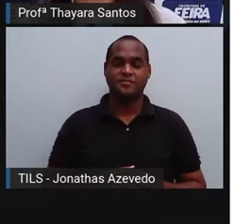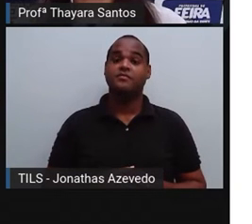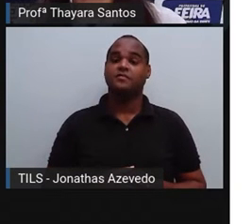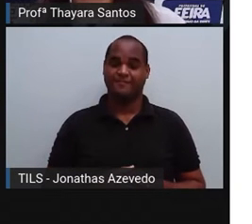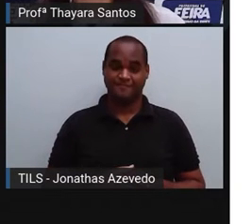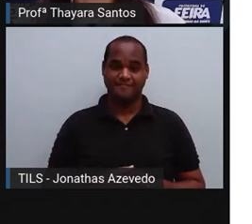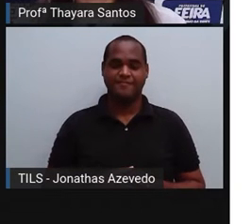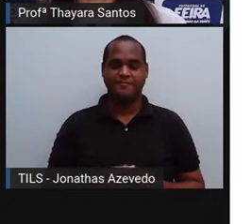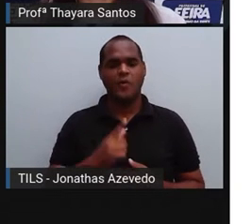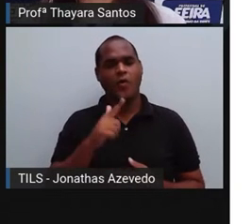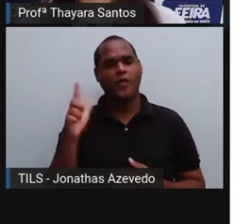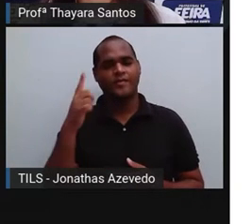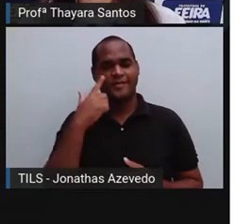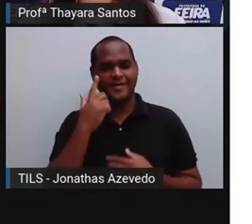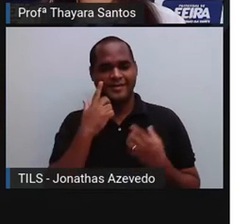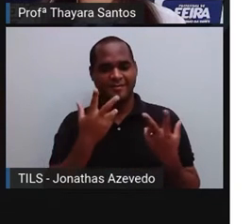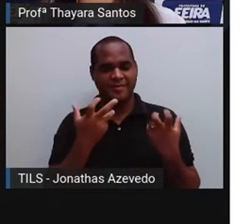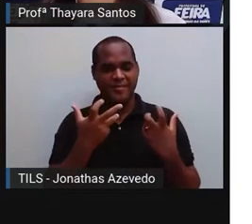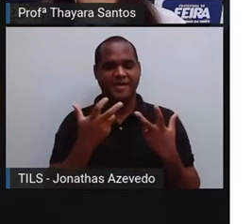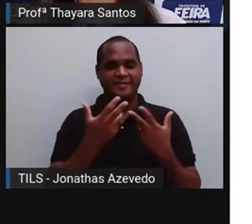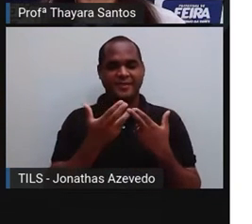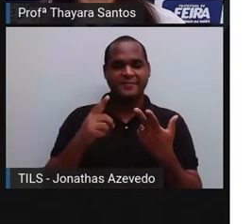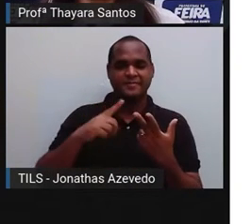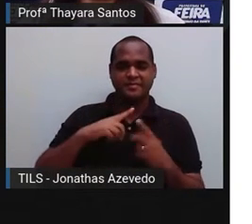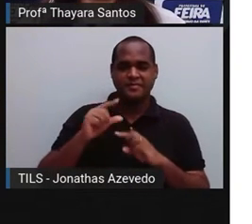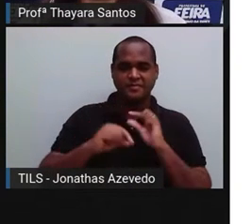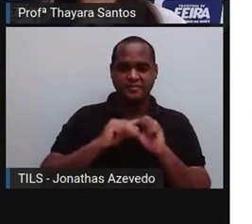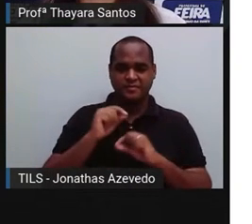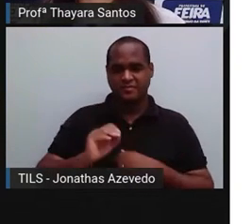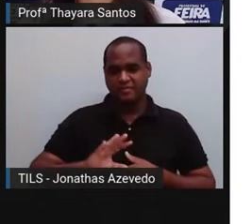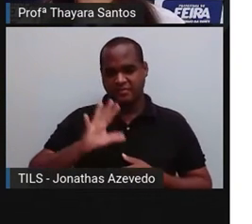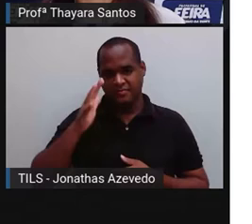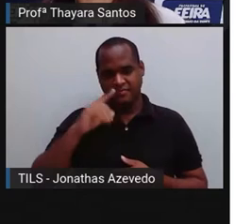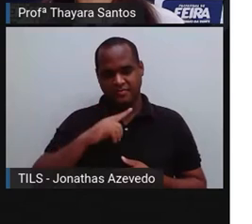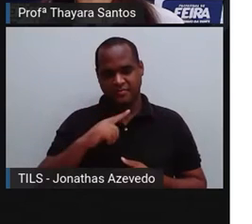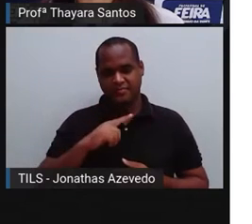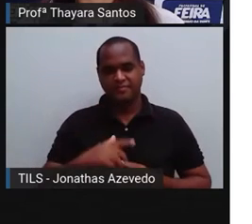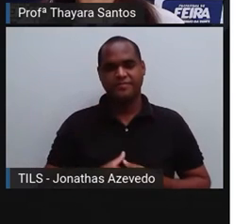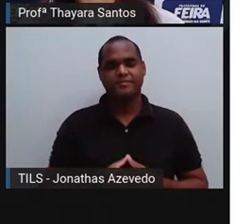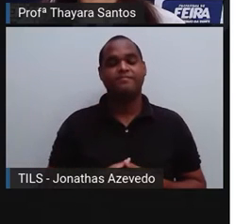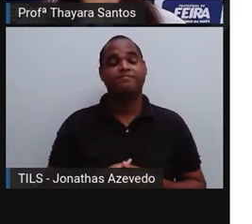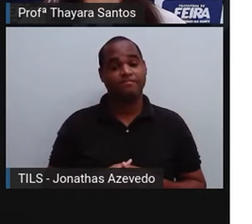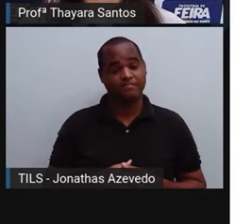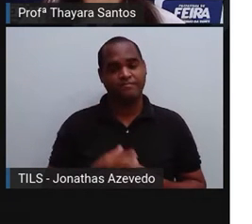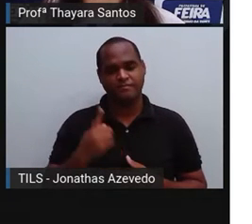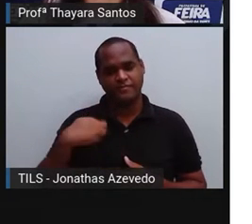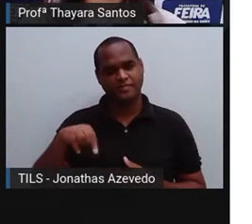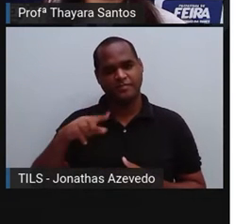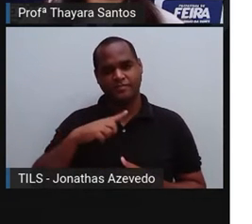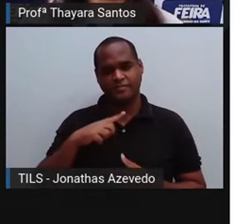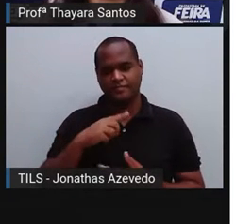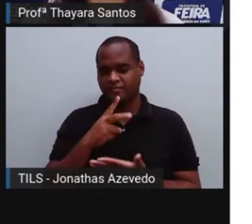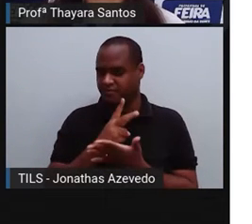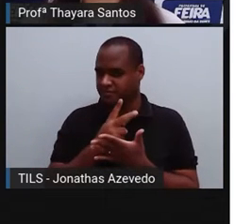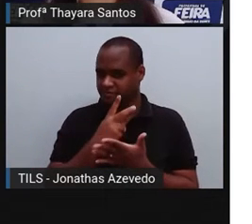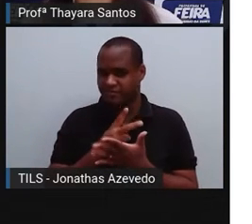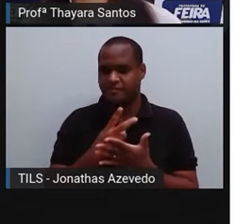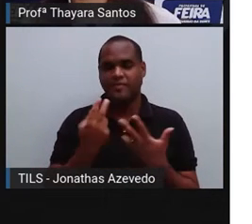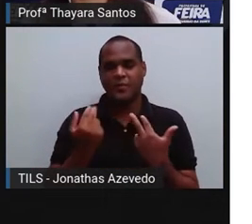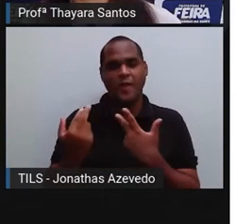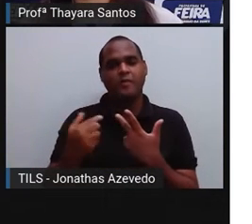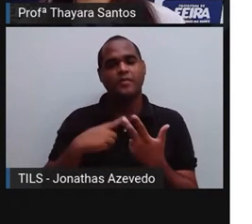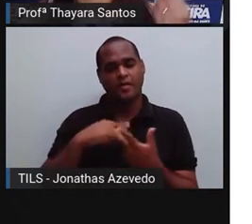Vamos lá enxergar como é que uma reação química acontece. Numa reação química, a gente sempre vai ter um reagente e